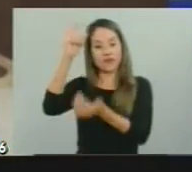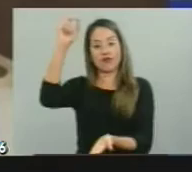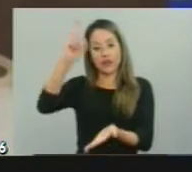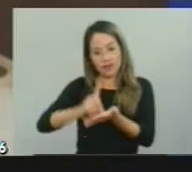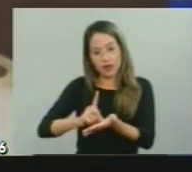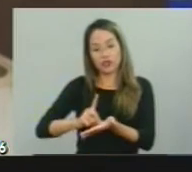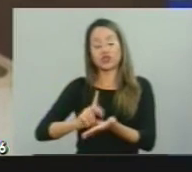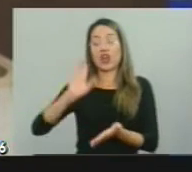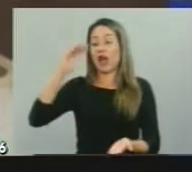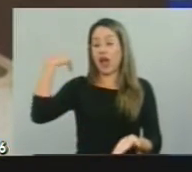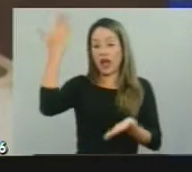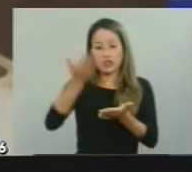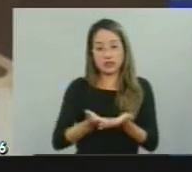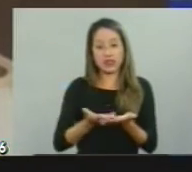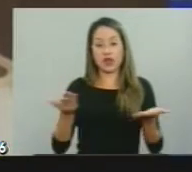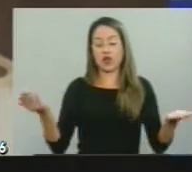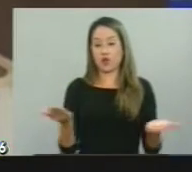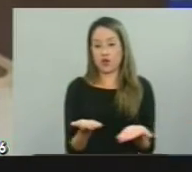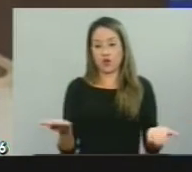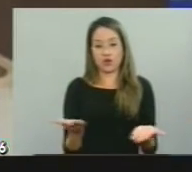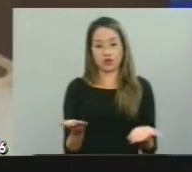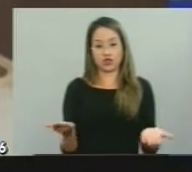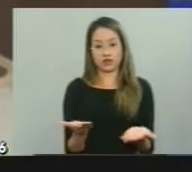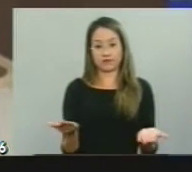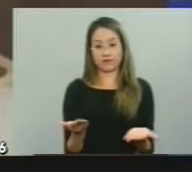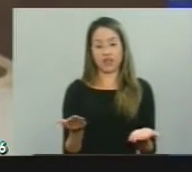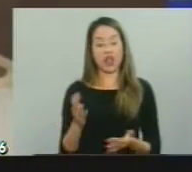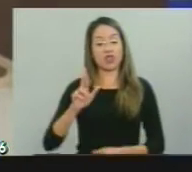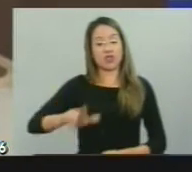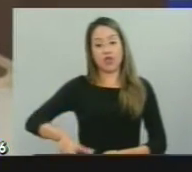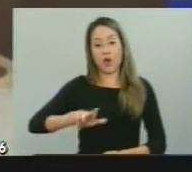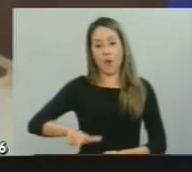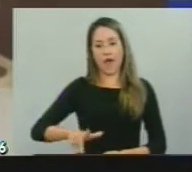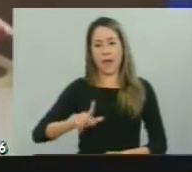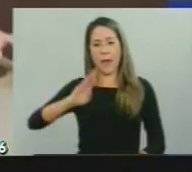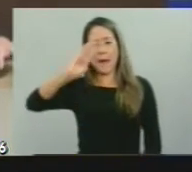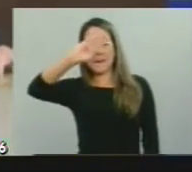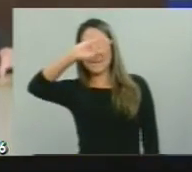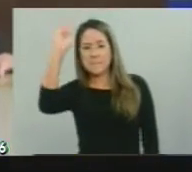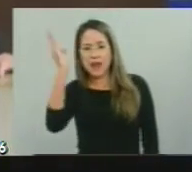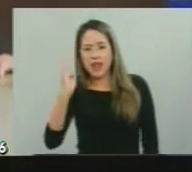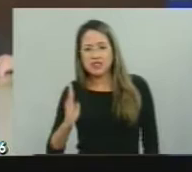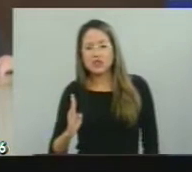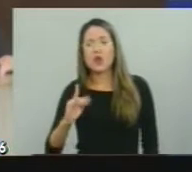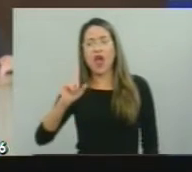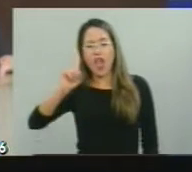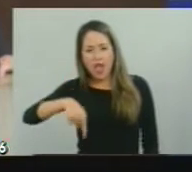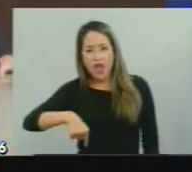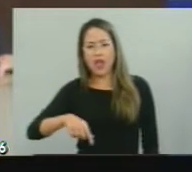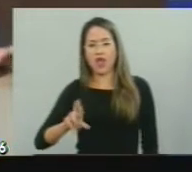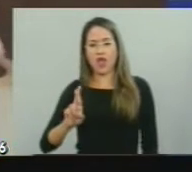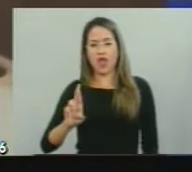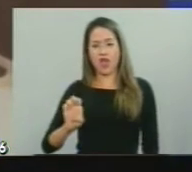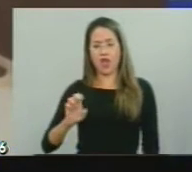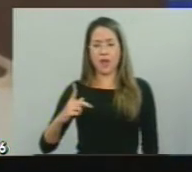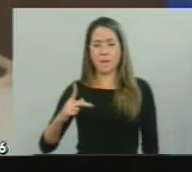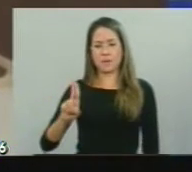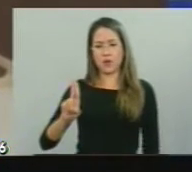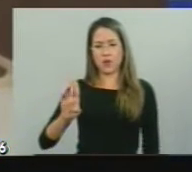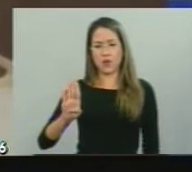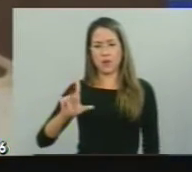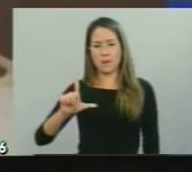Nós até hoje não somos uma república, porque, lamentavelmente,